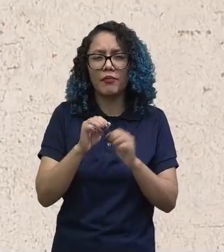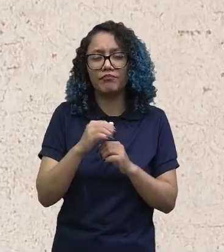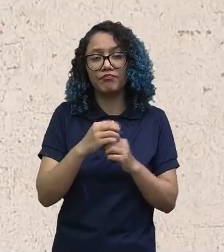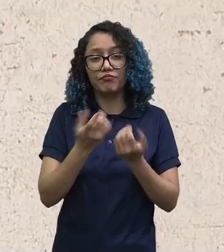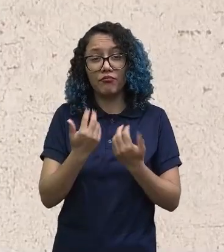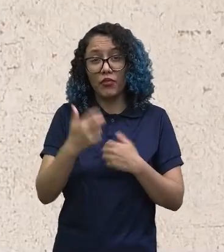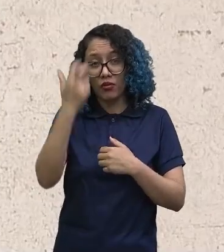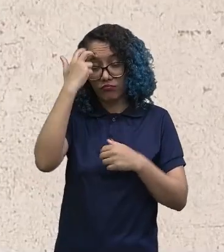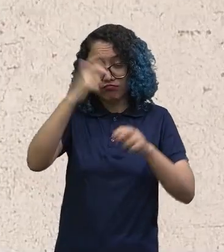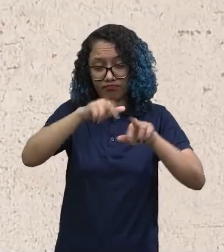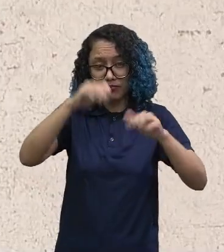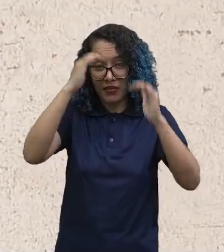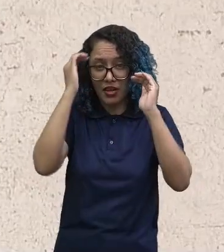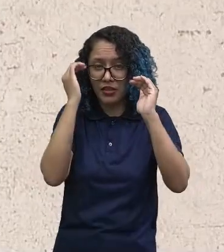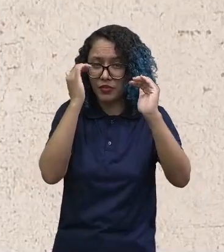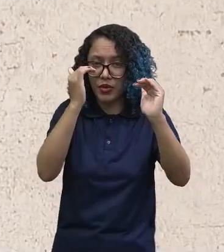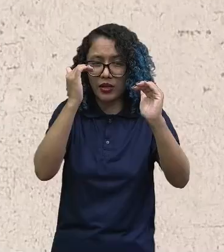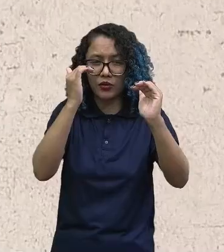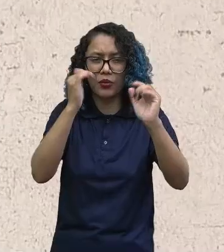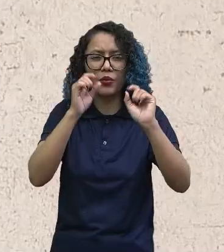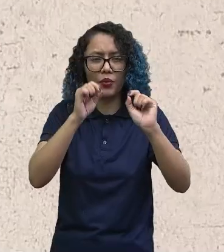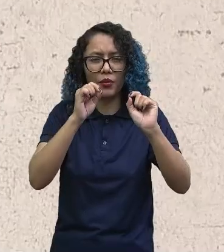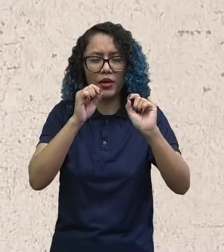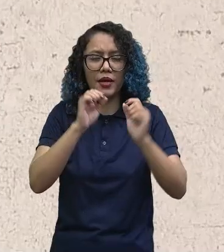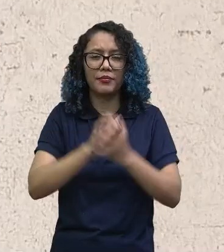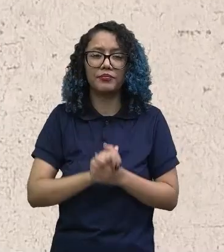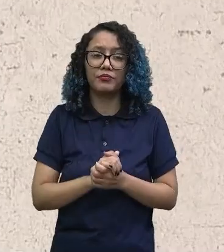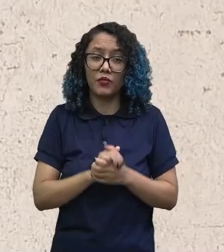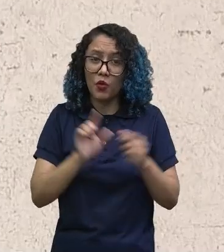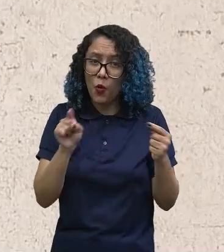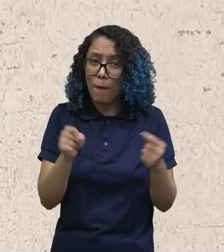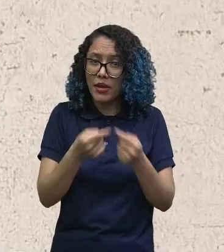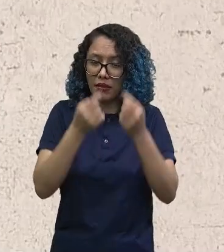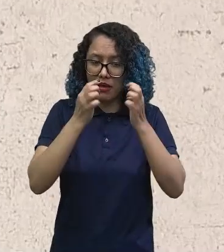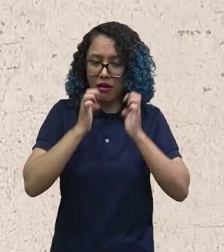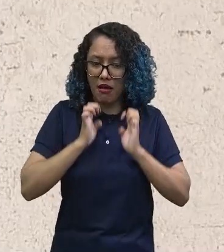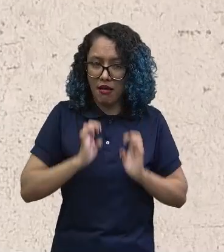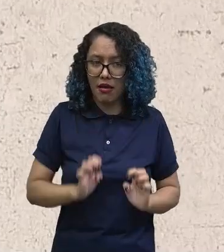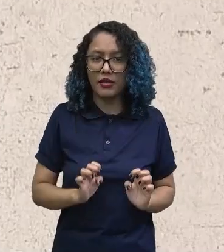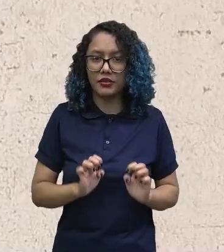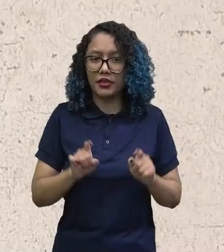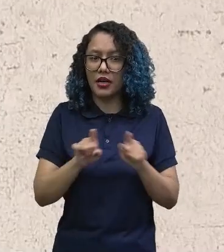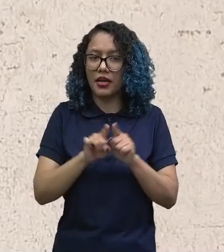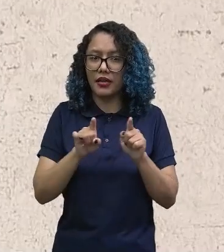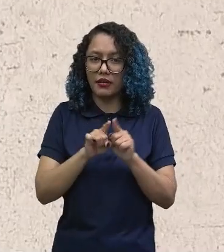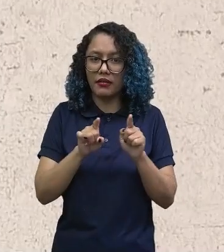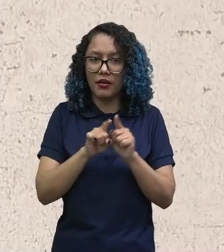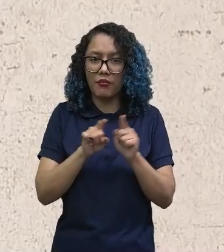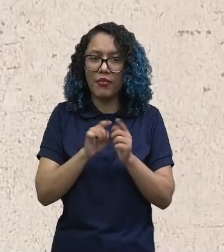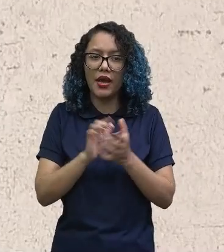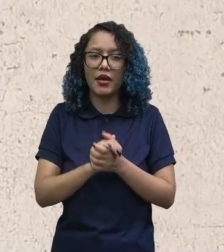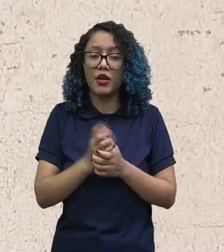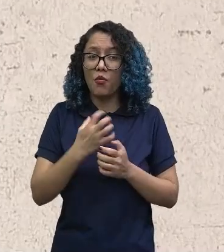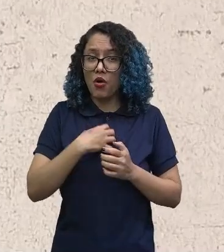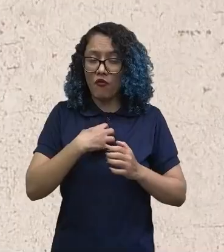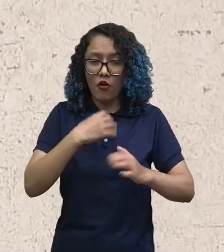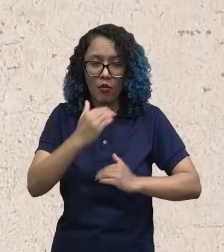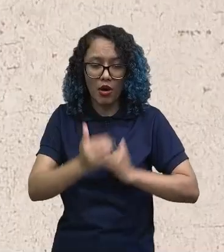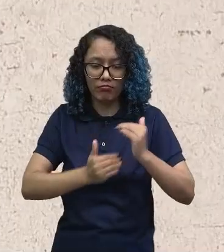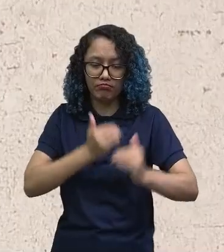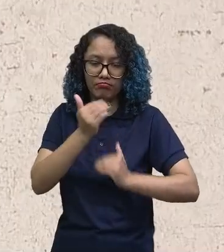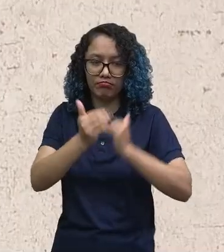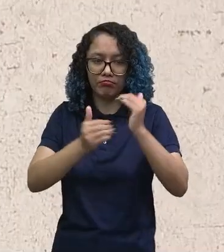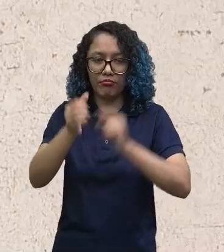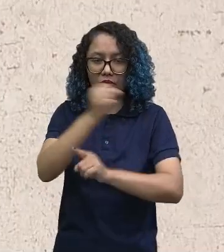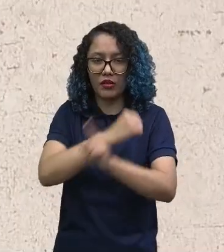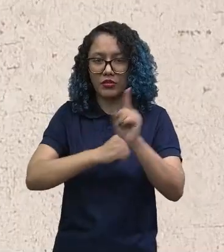diversidade cultural é um imperativo ético e um pré-requisito para a construção de uma